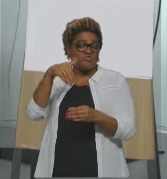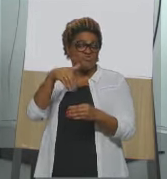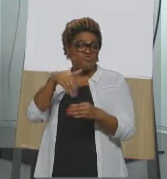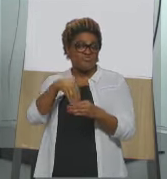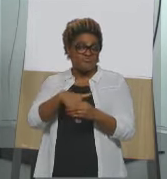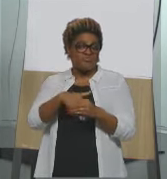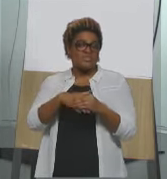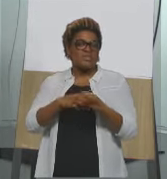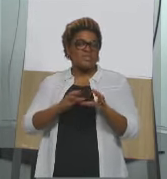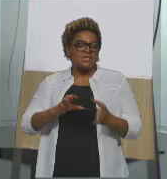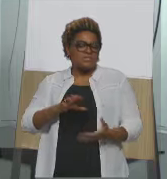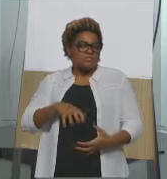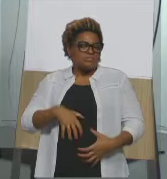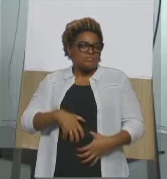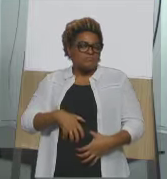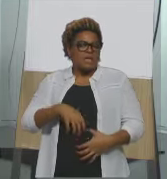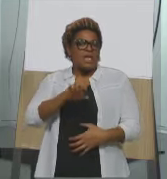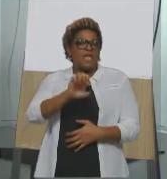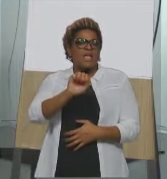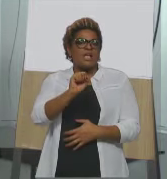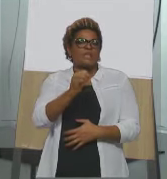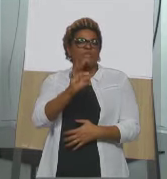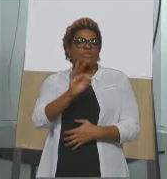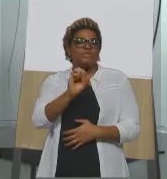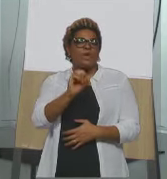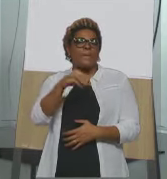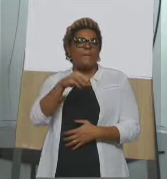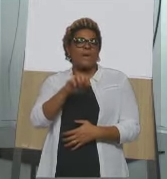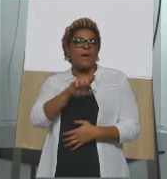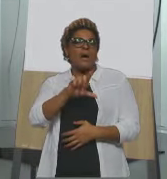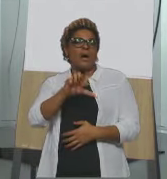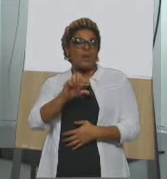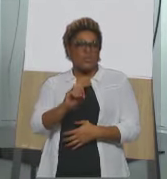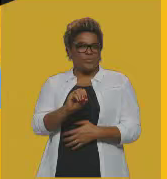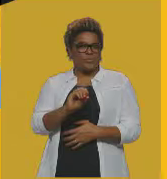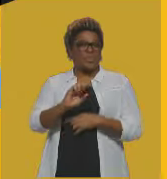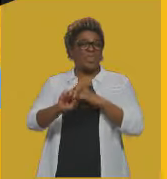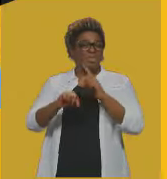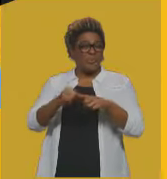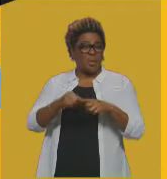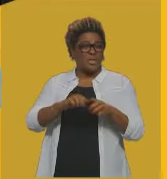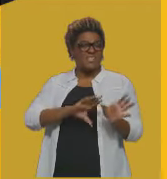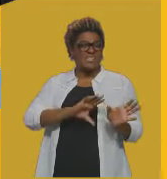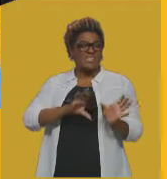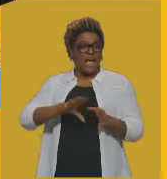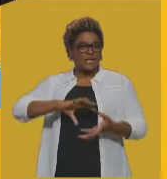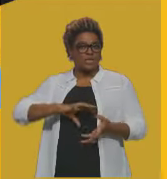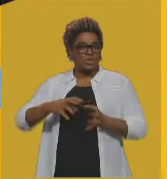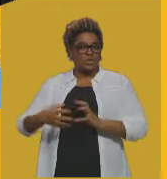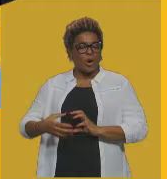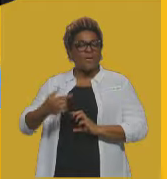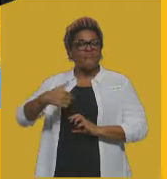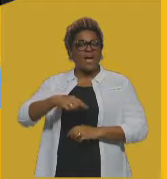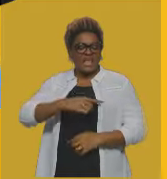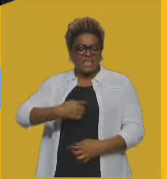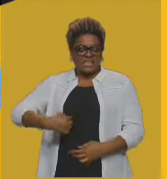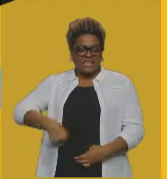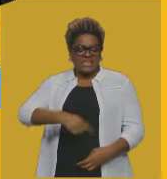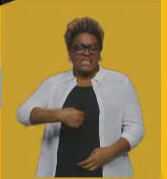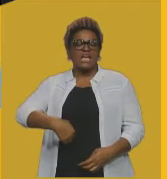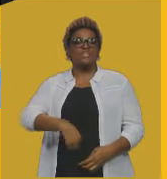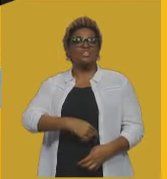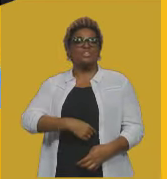proteína. E depois, esse alimento sai do estômago, vai para o intestino delgado, é onde vai ocorrer o processo de absorção